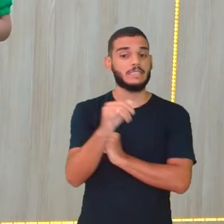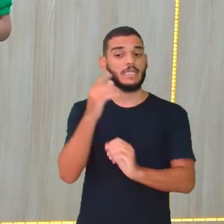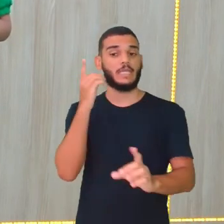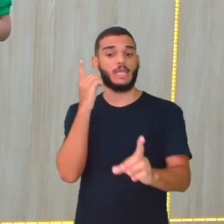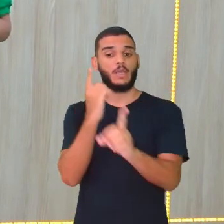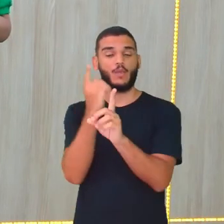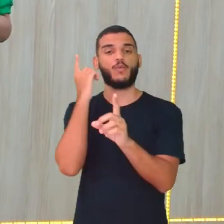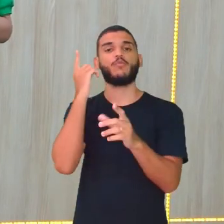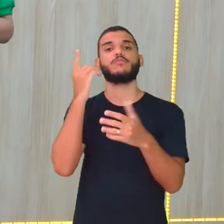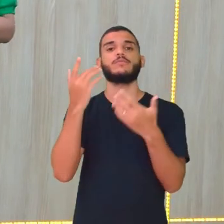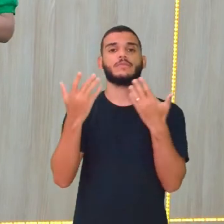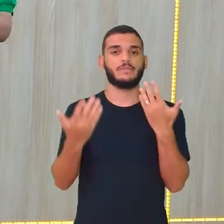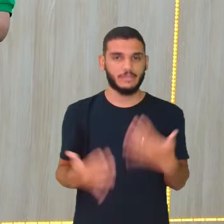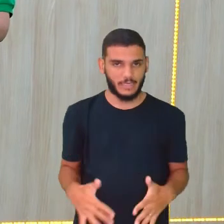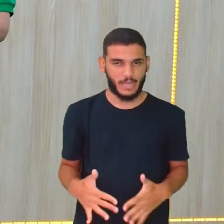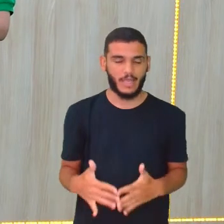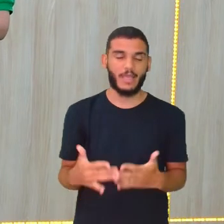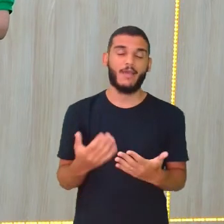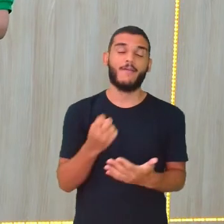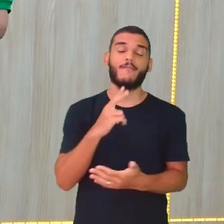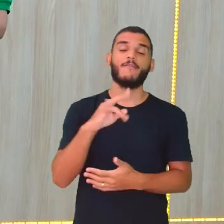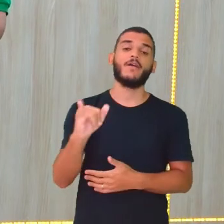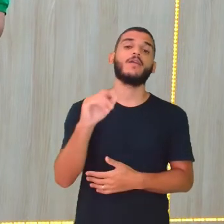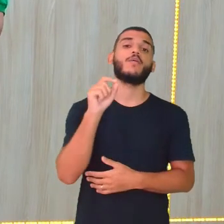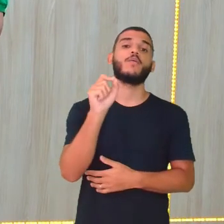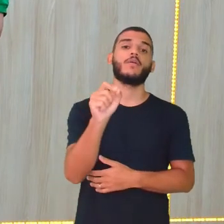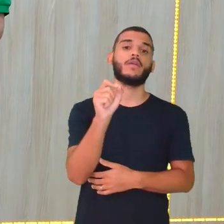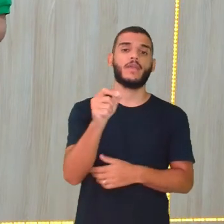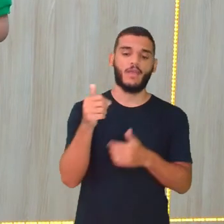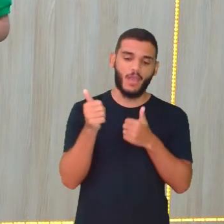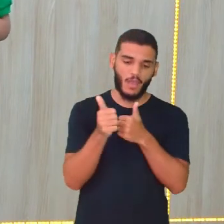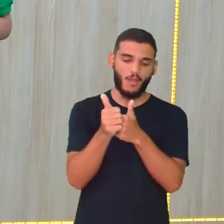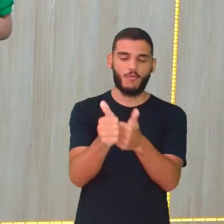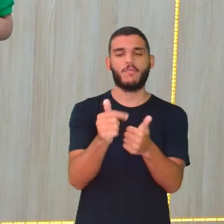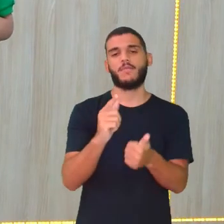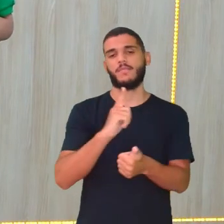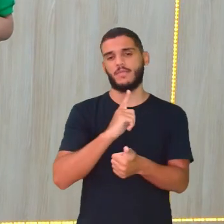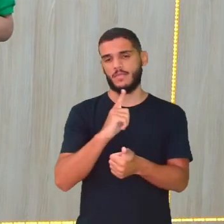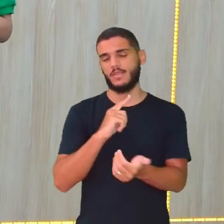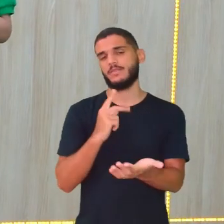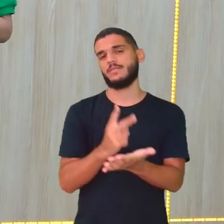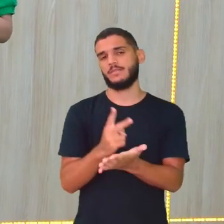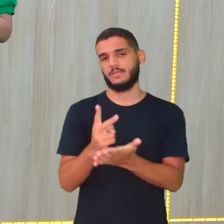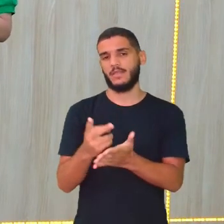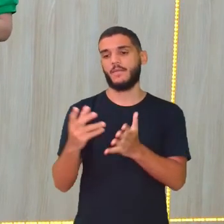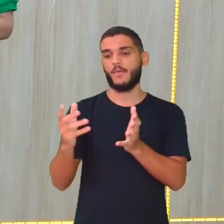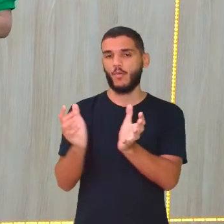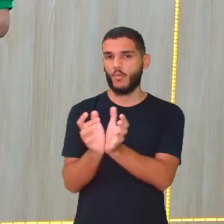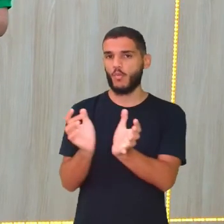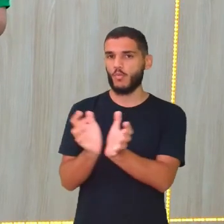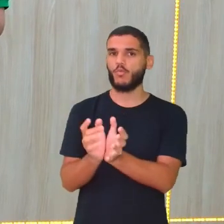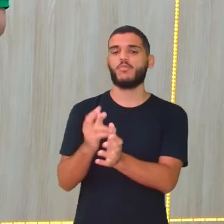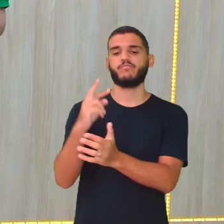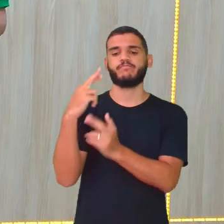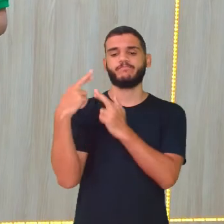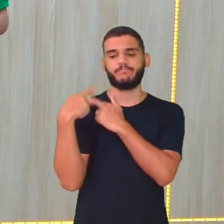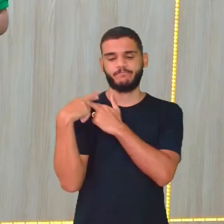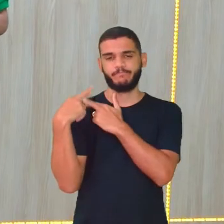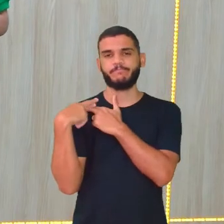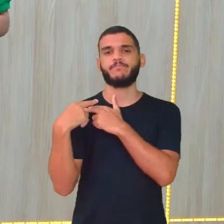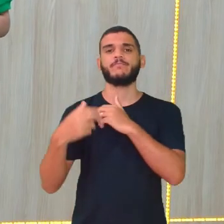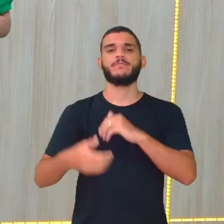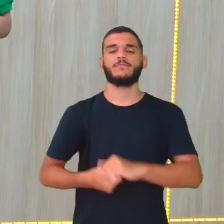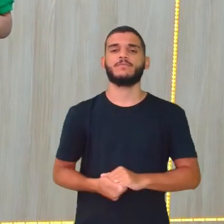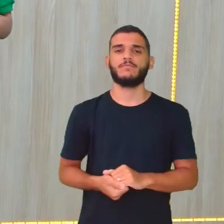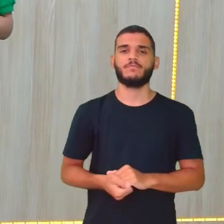essa alta habilidade, ele vai ficar sendo acompanhado pelo grupo, pela equipe do NAAS